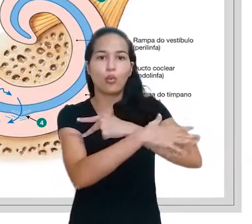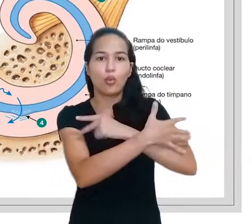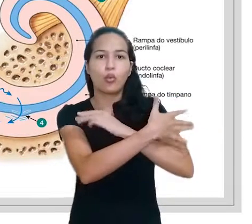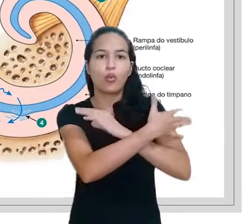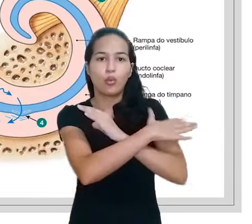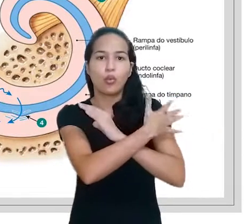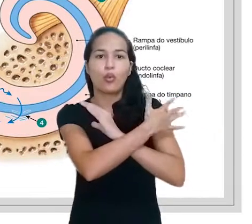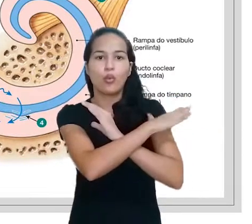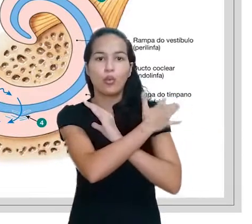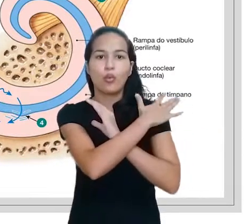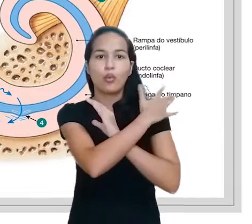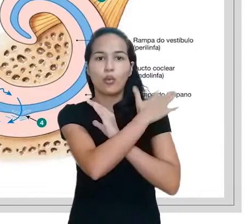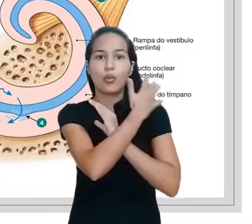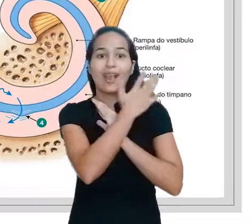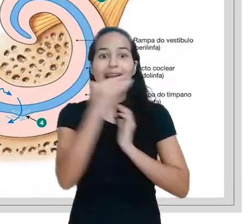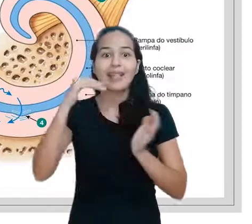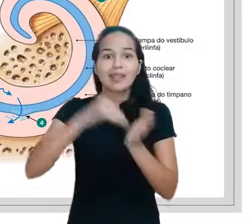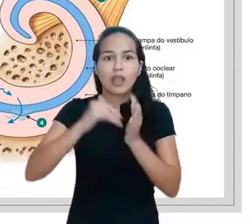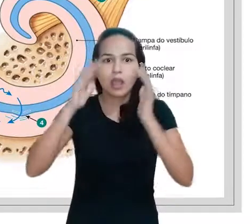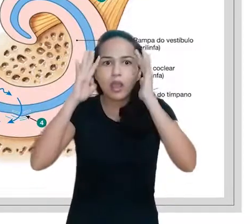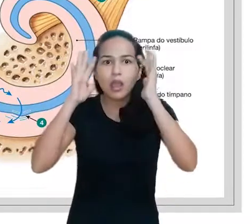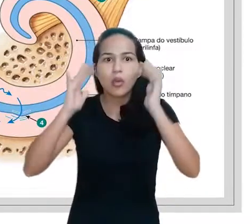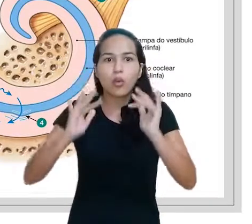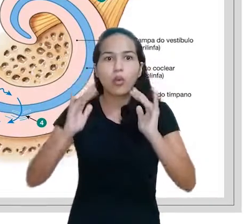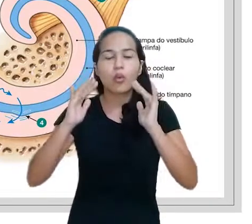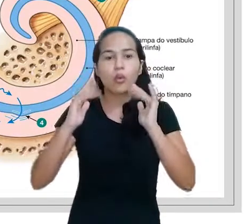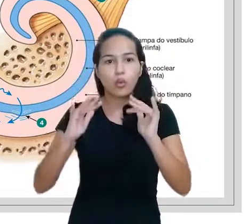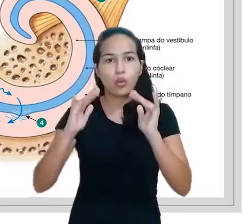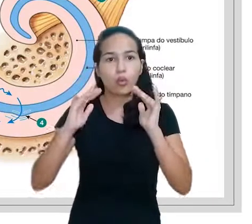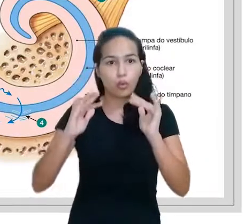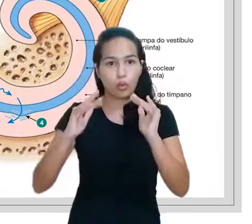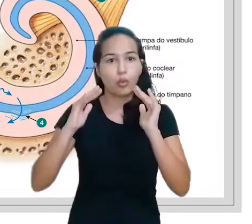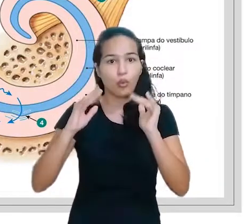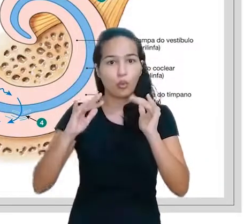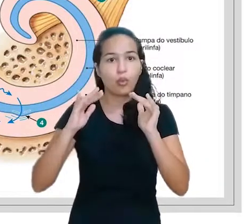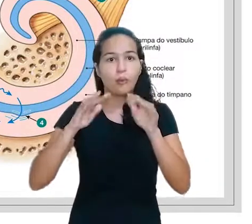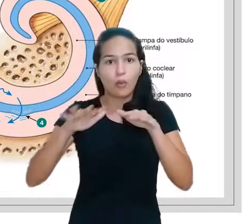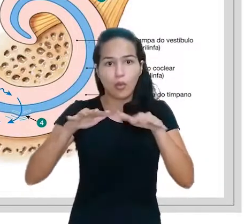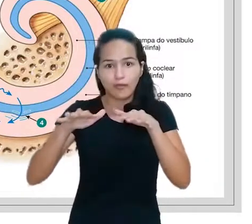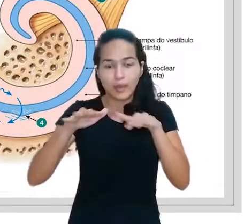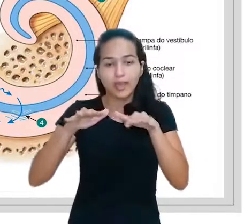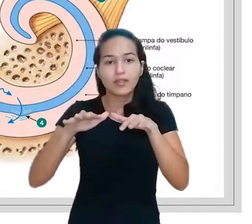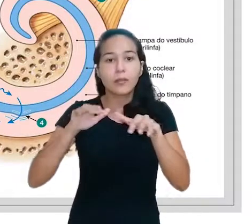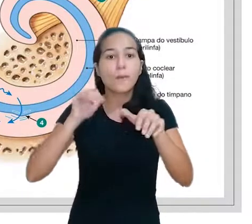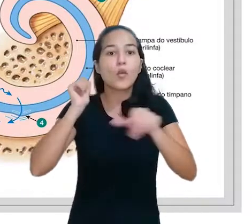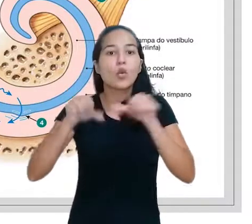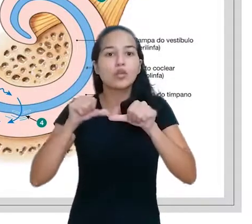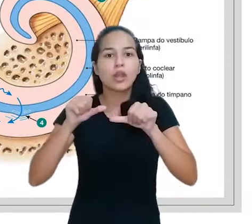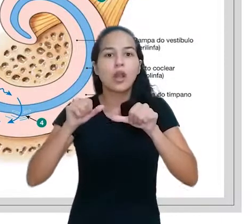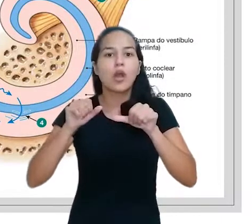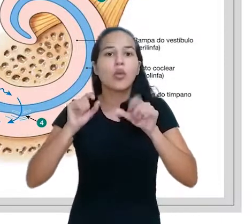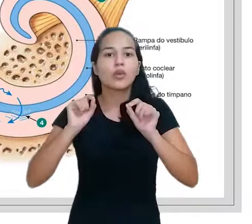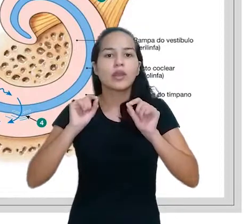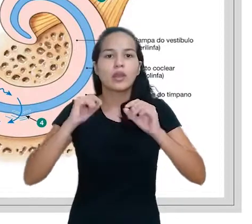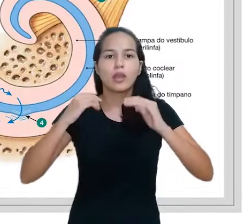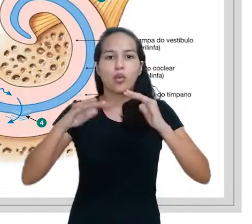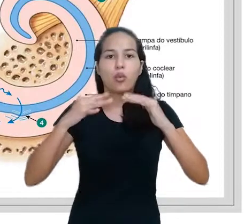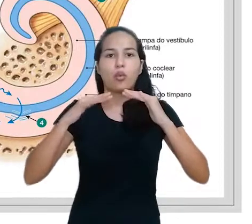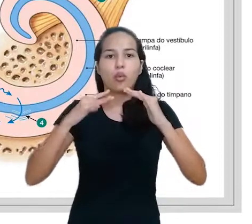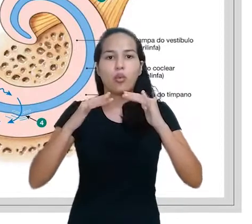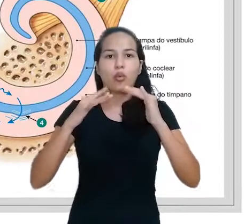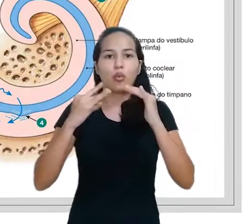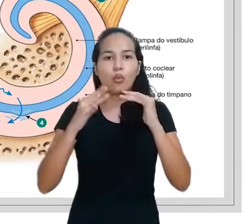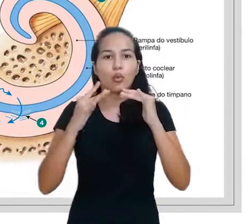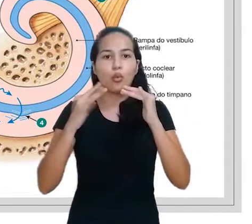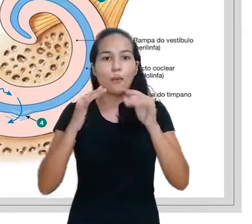mensagem ao sistema nervoso central. Em seguida, o cérebro vai codificar essa informação que chegou e